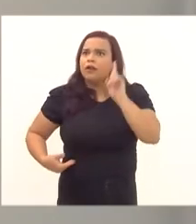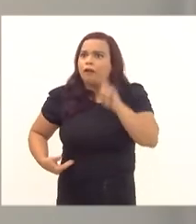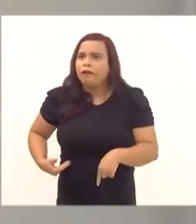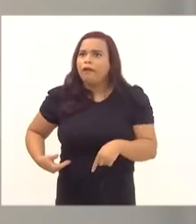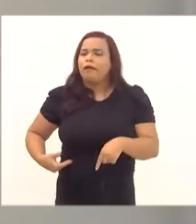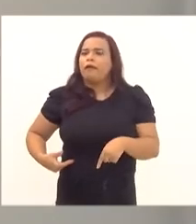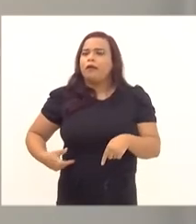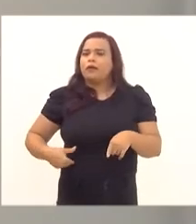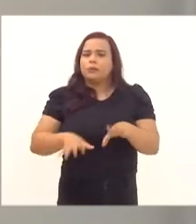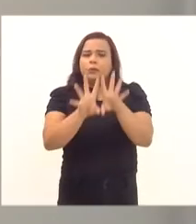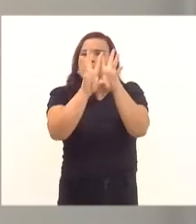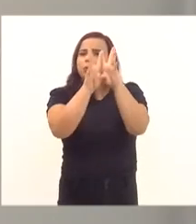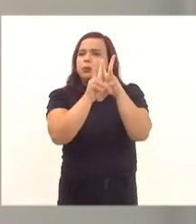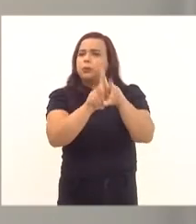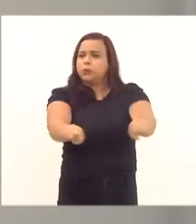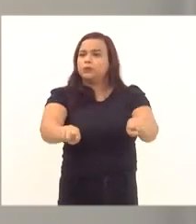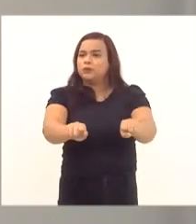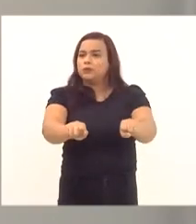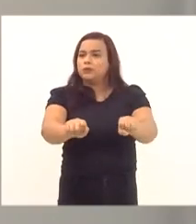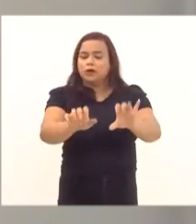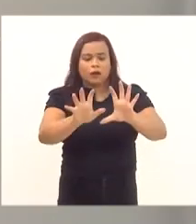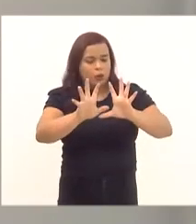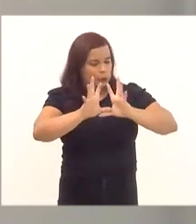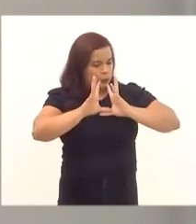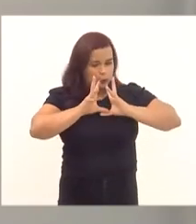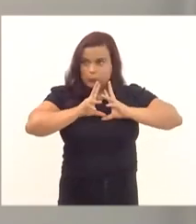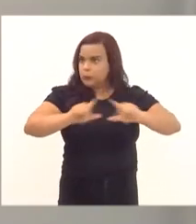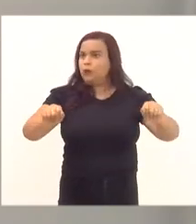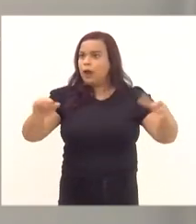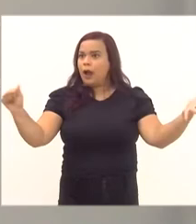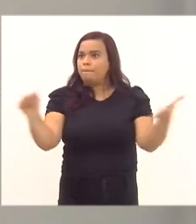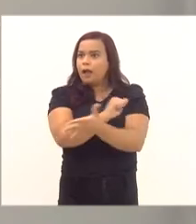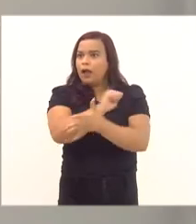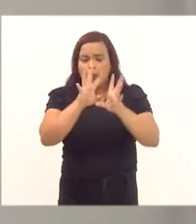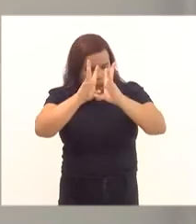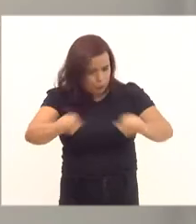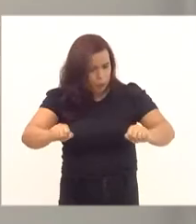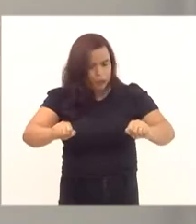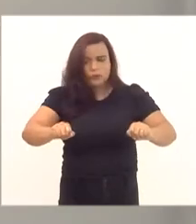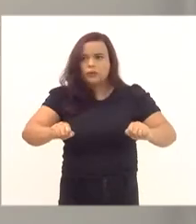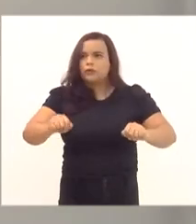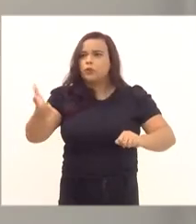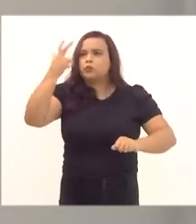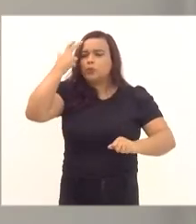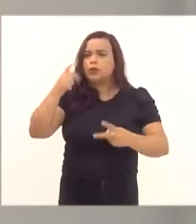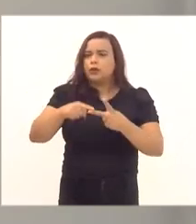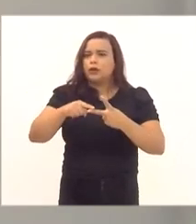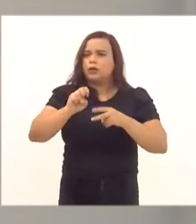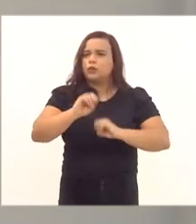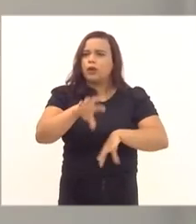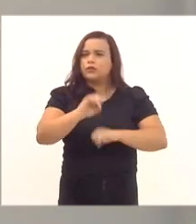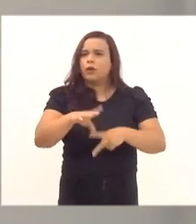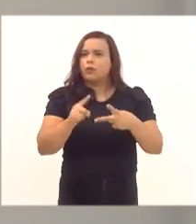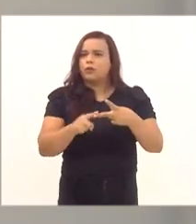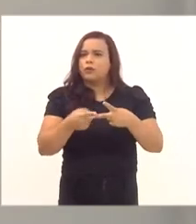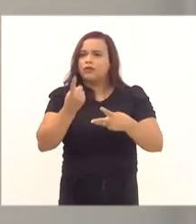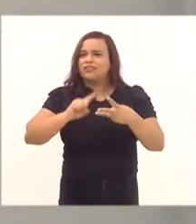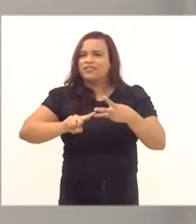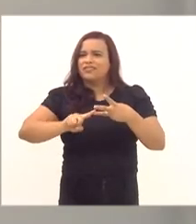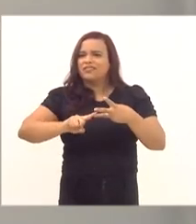apagamento a pagamento Esta é a palavra da Cultura a ação